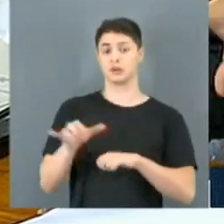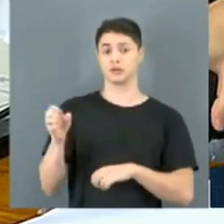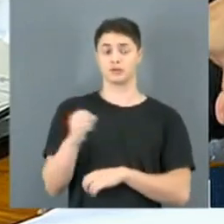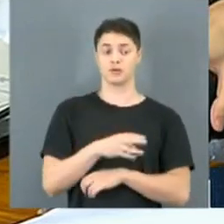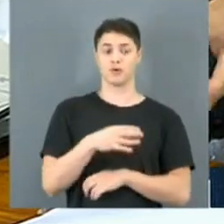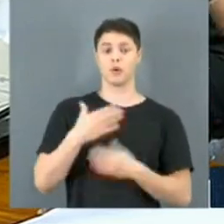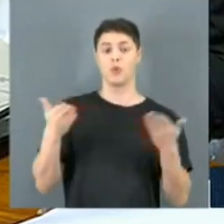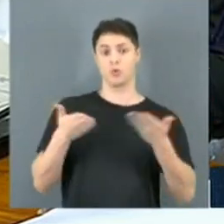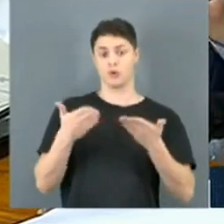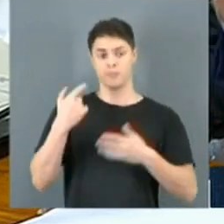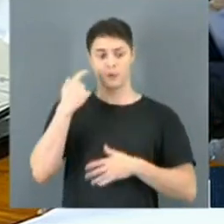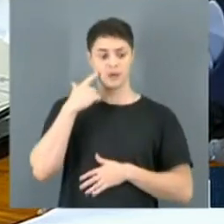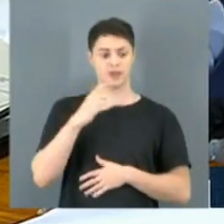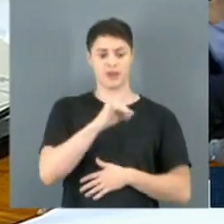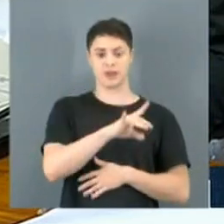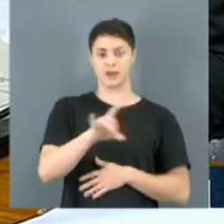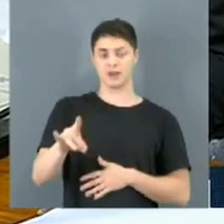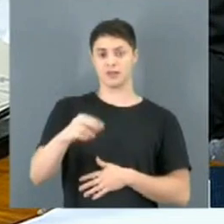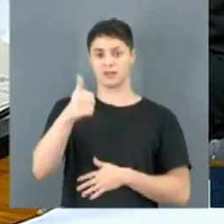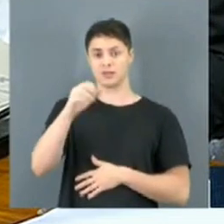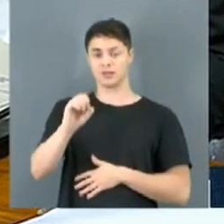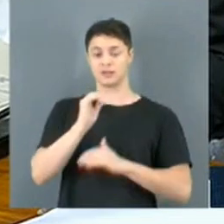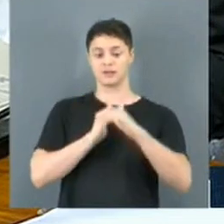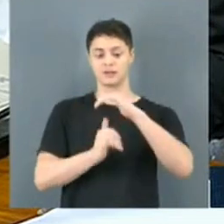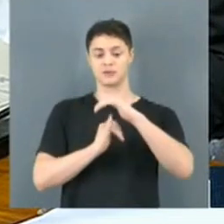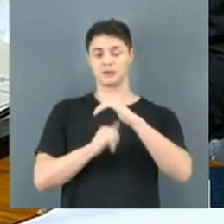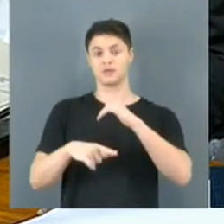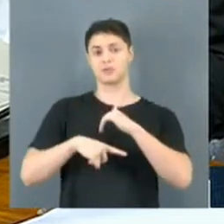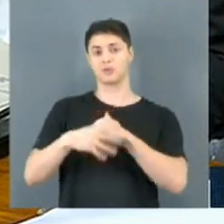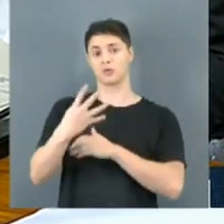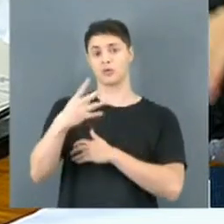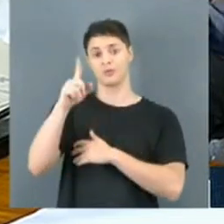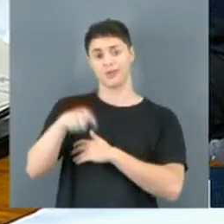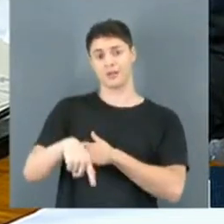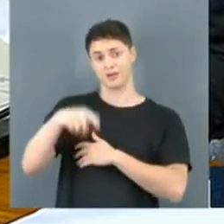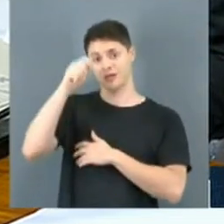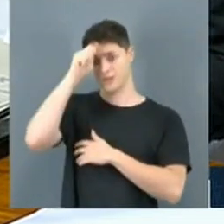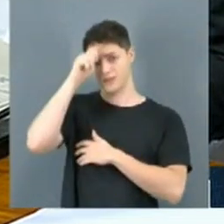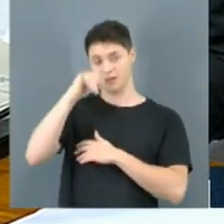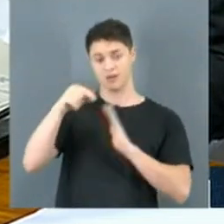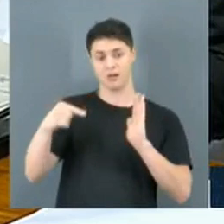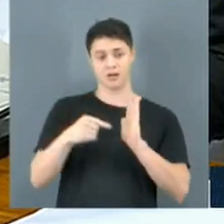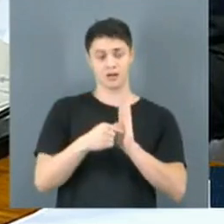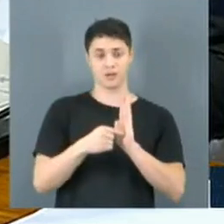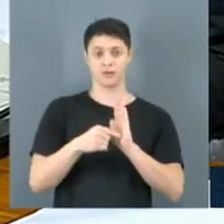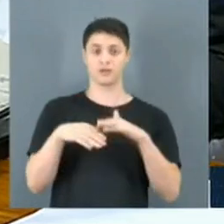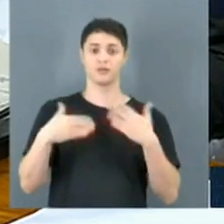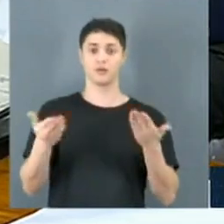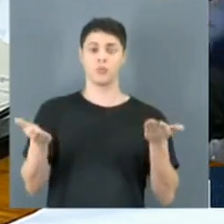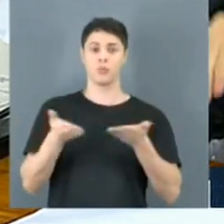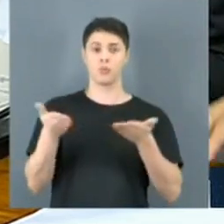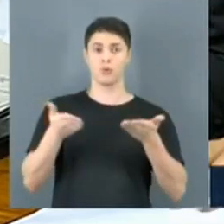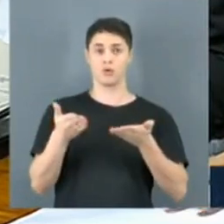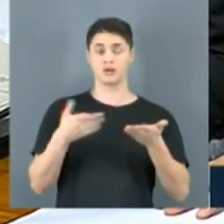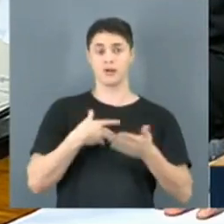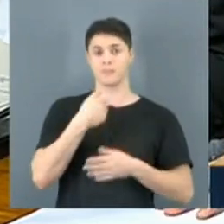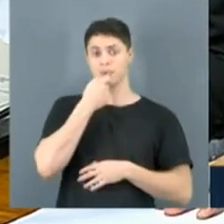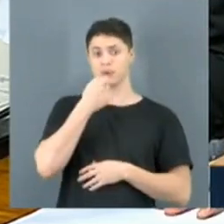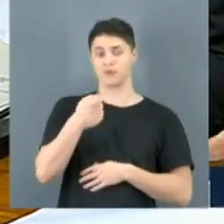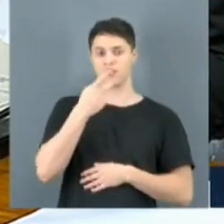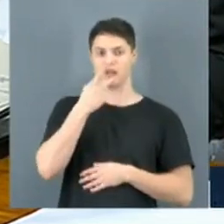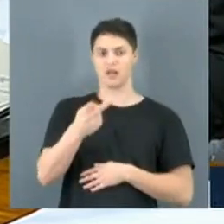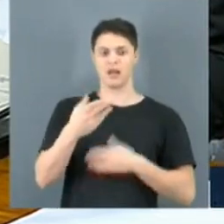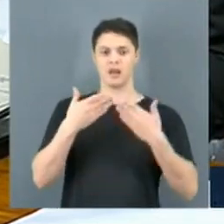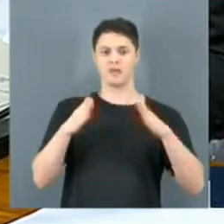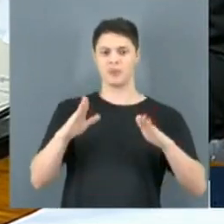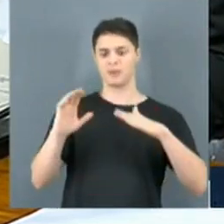10 startups que surgem no mundo, 4 são de inteligência artificial. E eu acho que a manchete que o PL traz é: não venha abrir a sua empresa no Brasil.